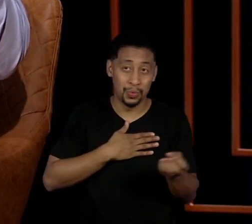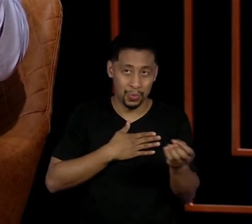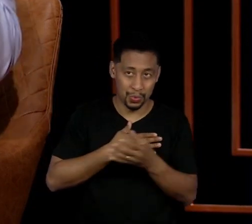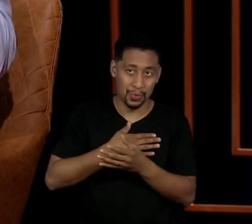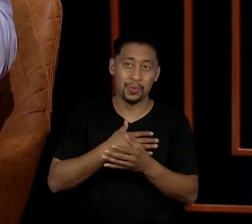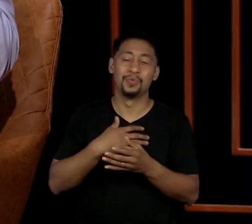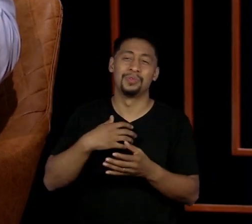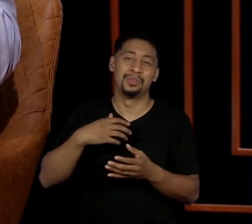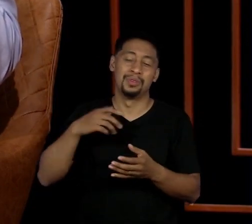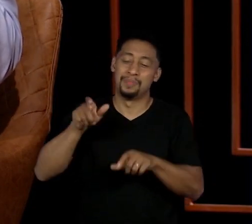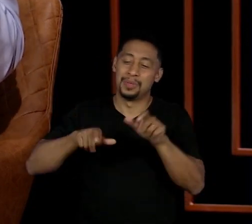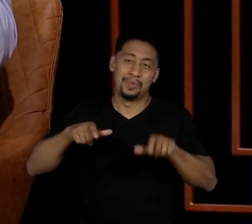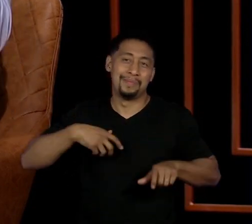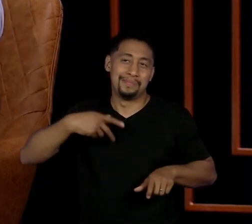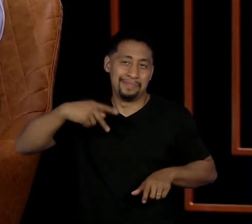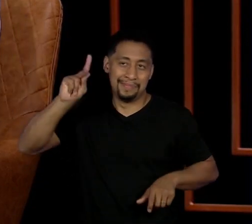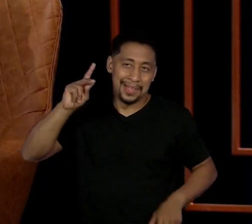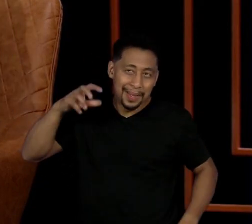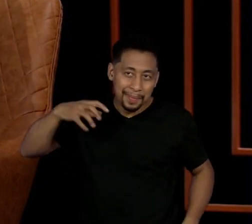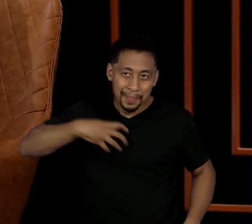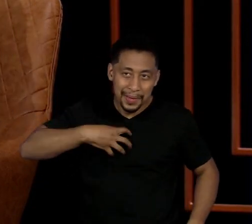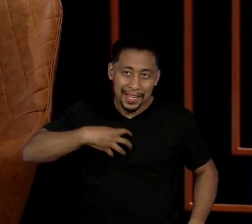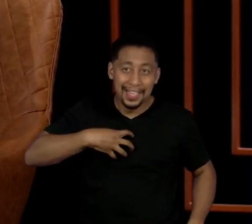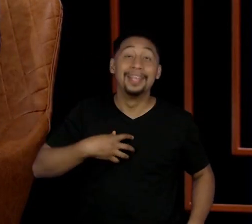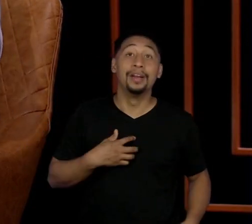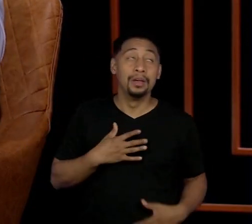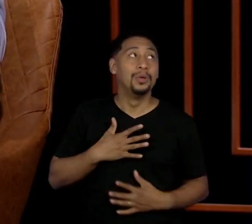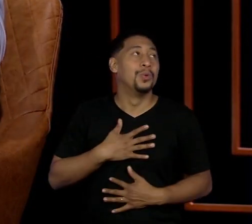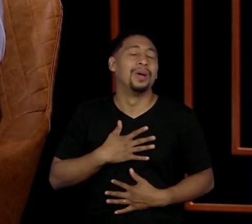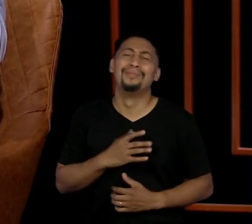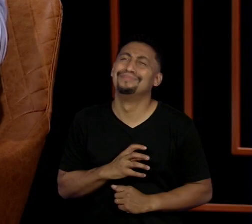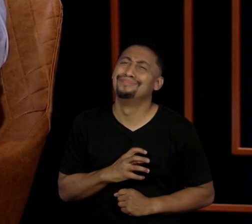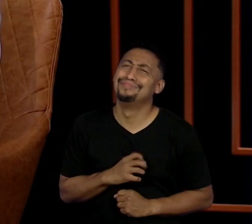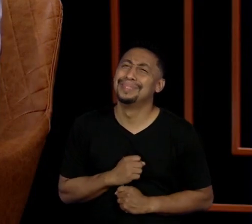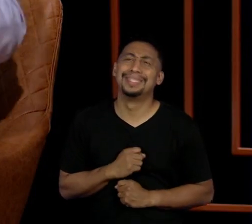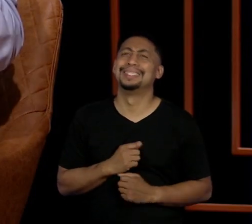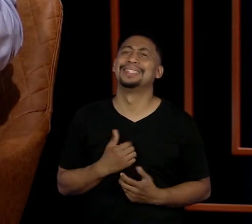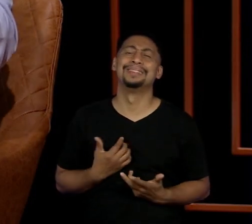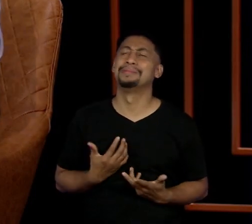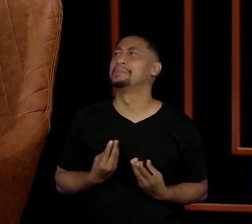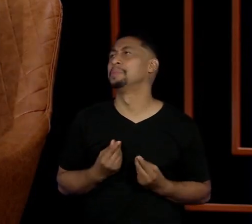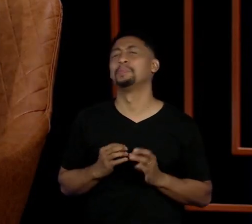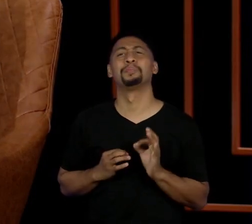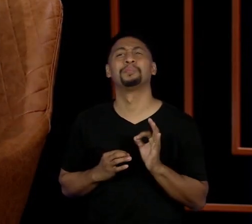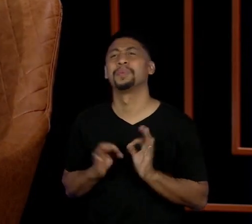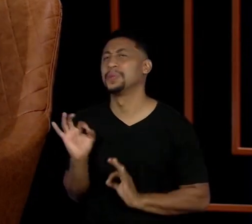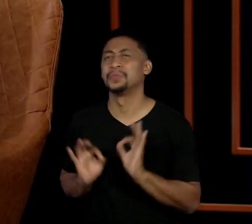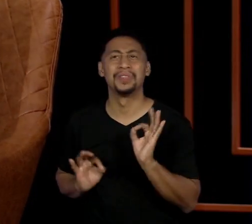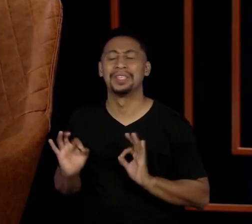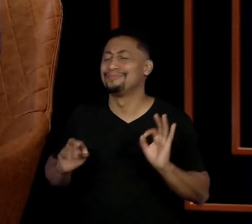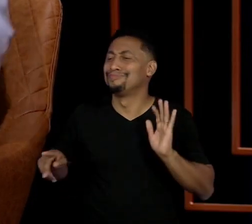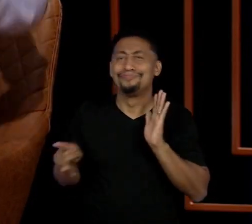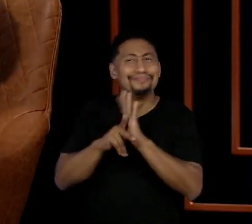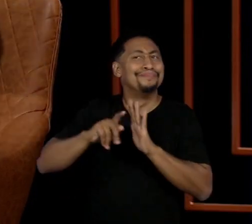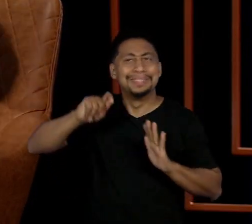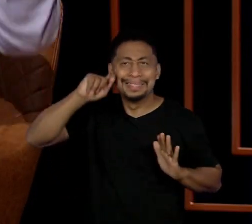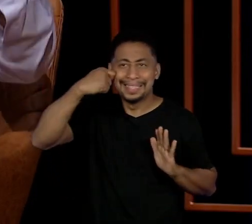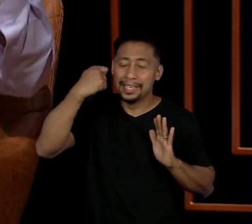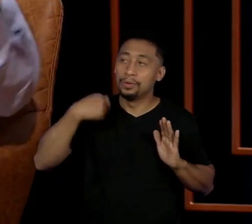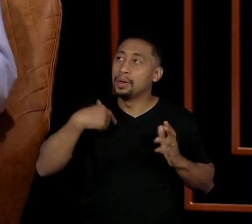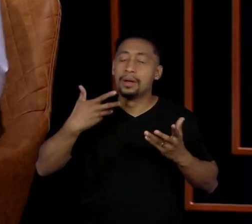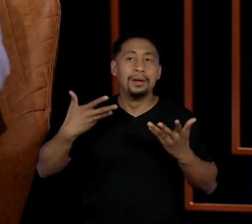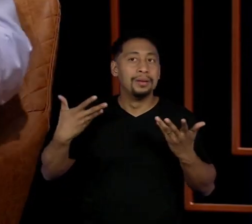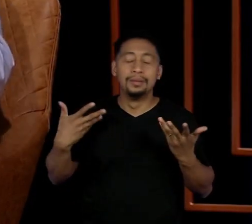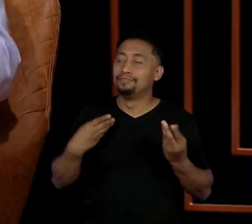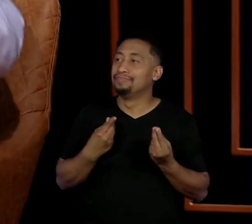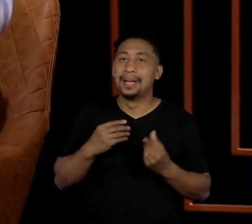que eu dirigi, que eu amei, que era um projeto meu, que eu queria fazer. Quando ela me elogiou, eu falei, pô, esse espetáculo é muito legal. Foi a coisa